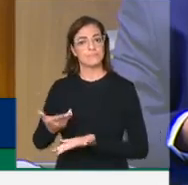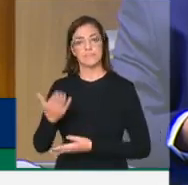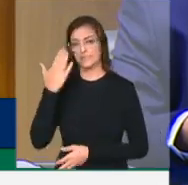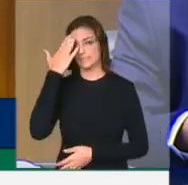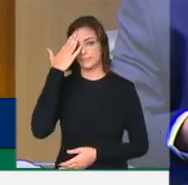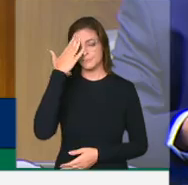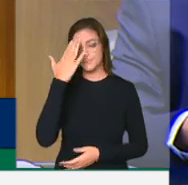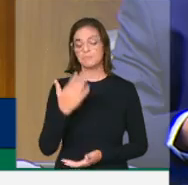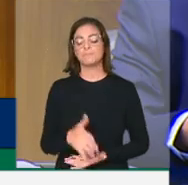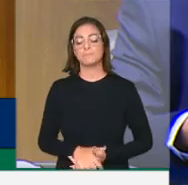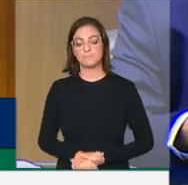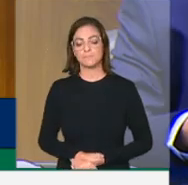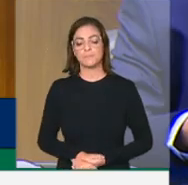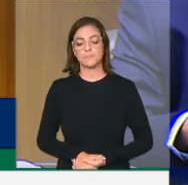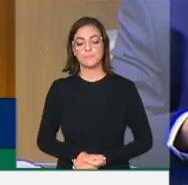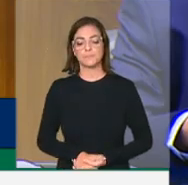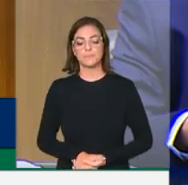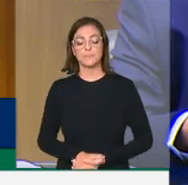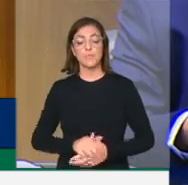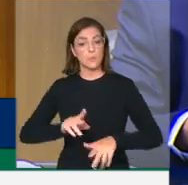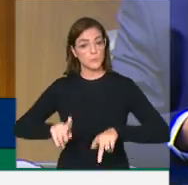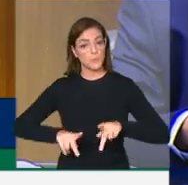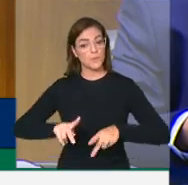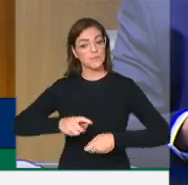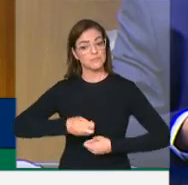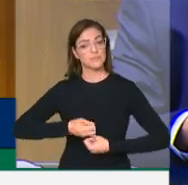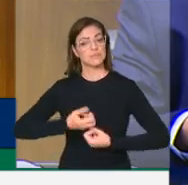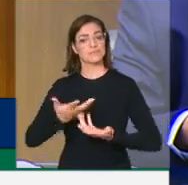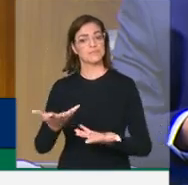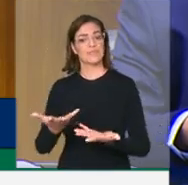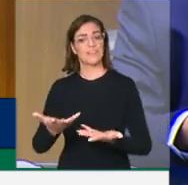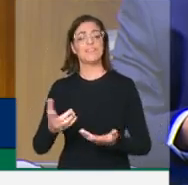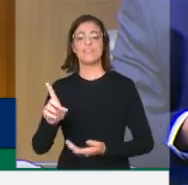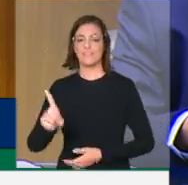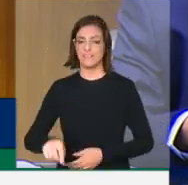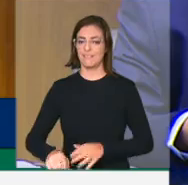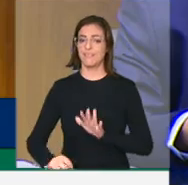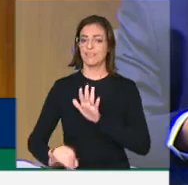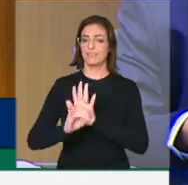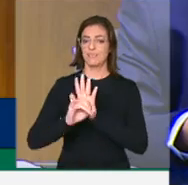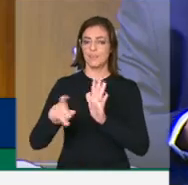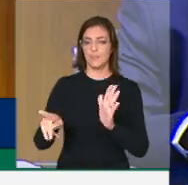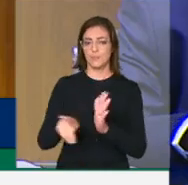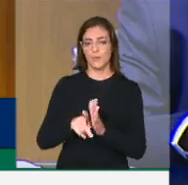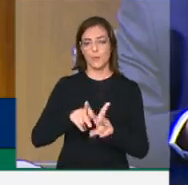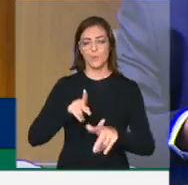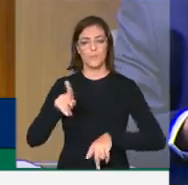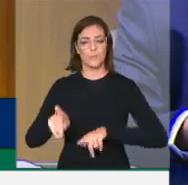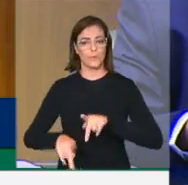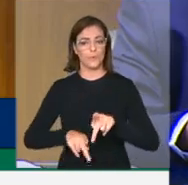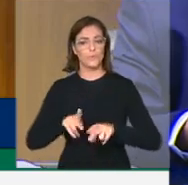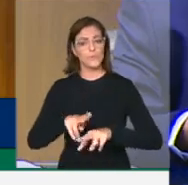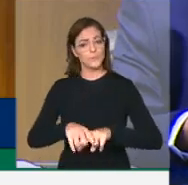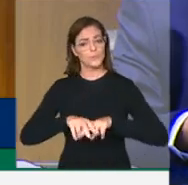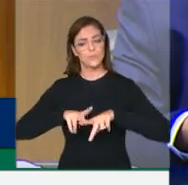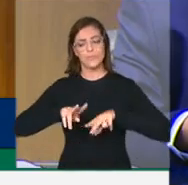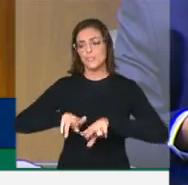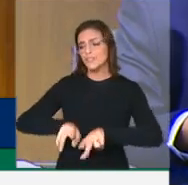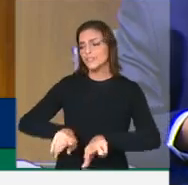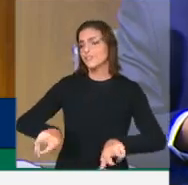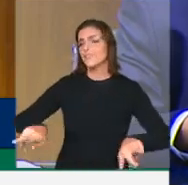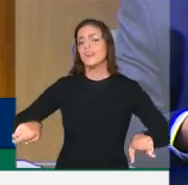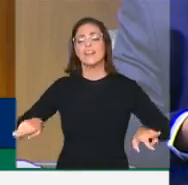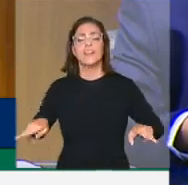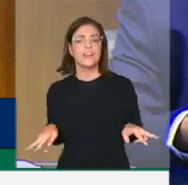saber. Como expressão popular, a cultura é a identidade de um povo e, por essa razão, plural e diversa,